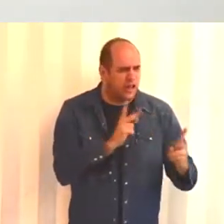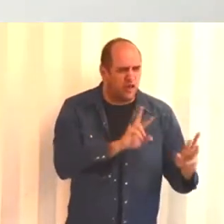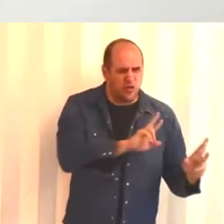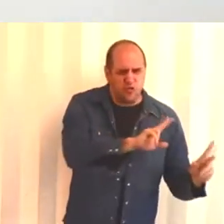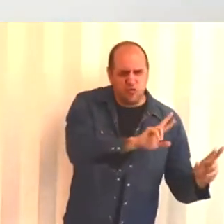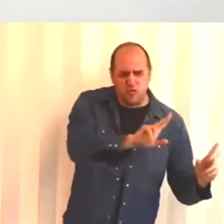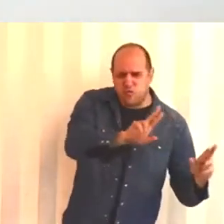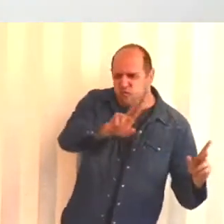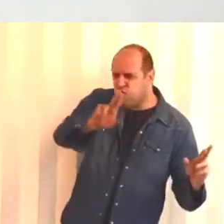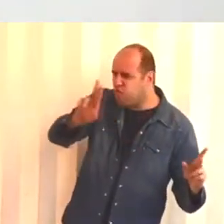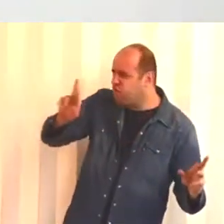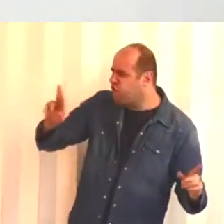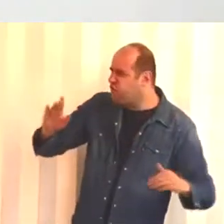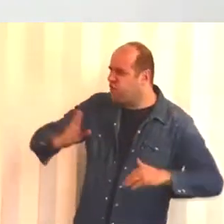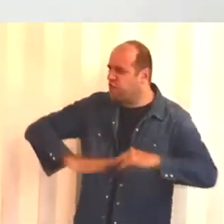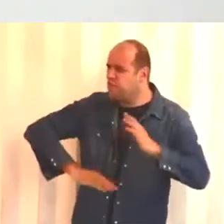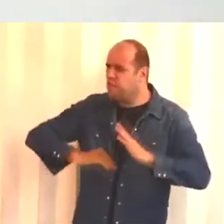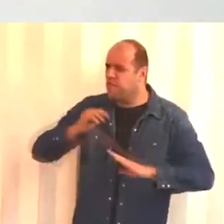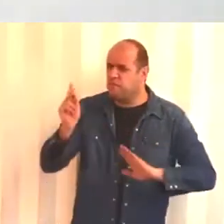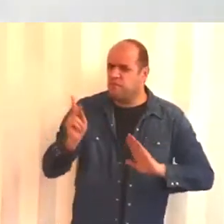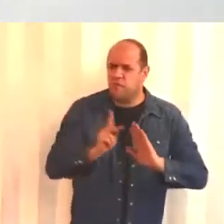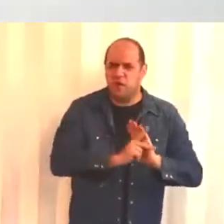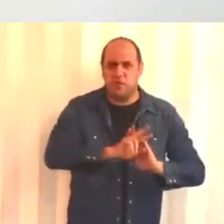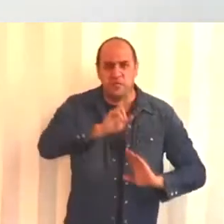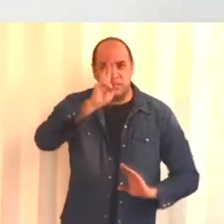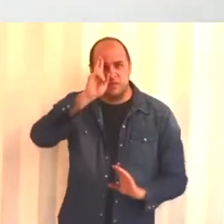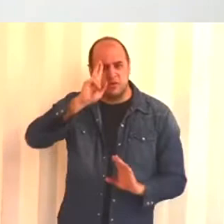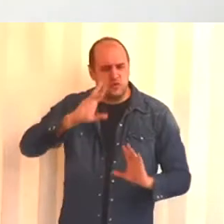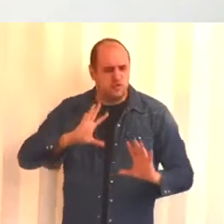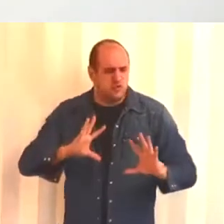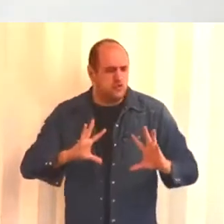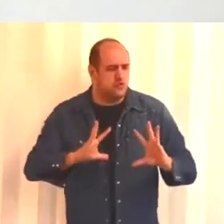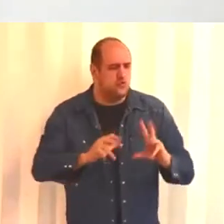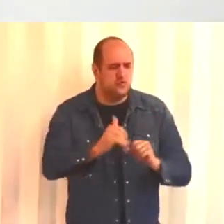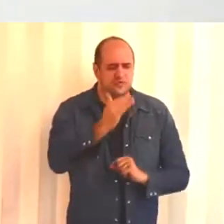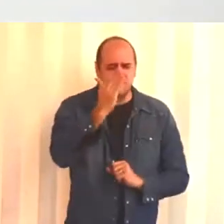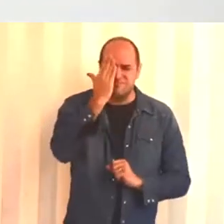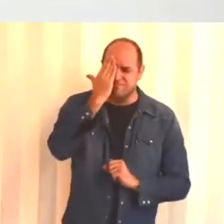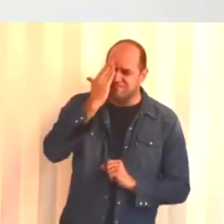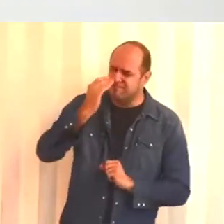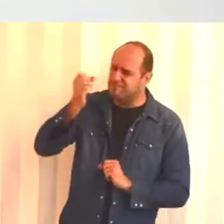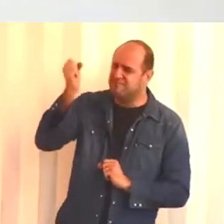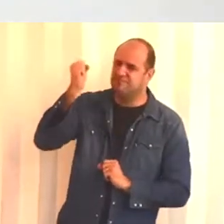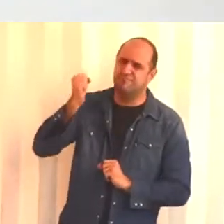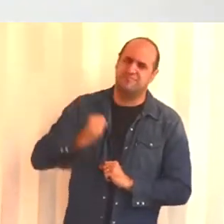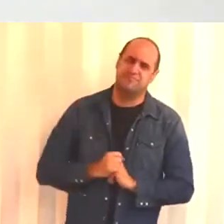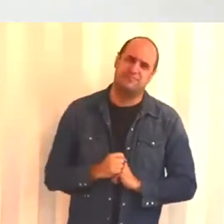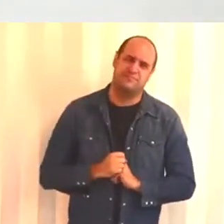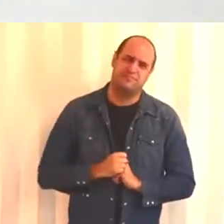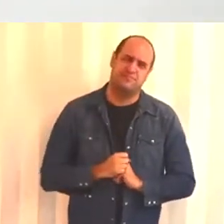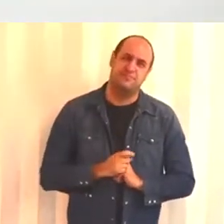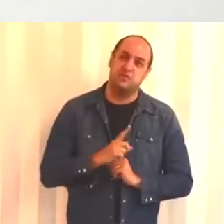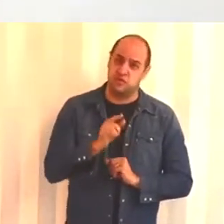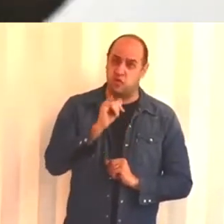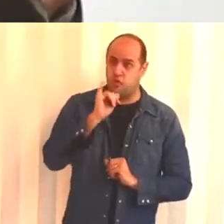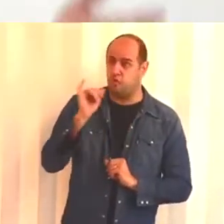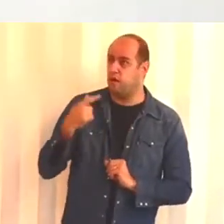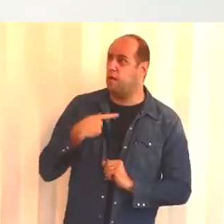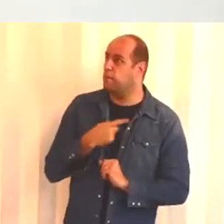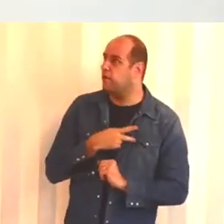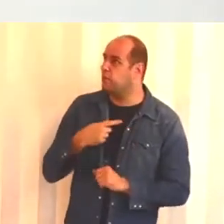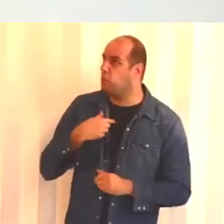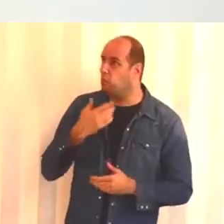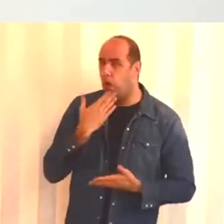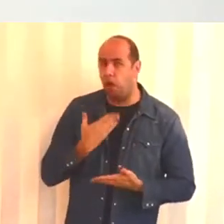variedade, Senhor, nas tuas obras, todas as fizestes com sabedoria. Você pode dizer: pastor, eu fico impressionado